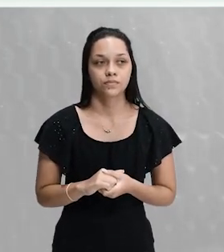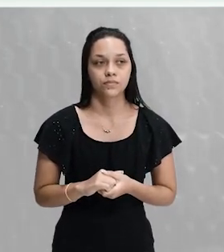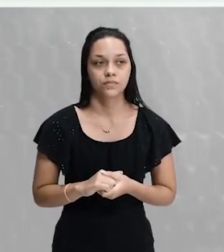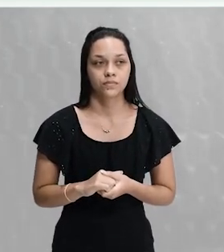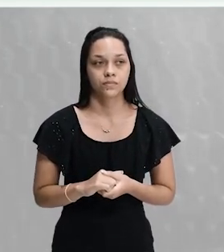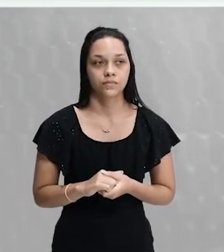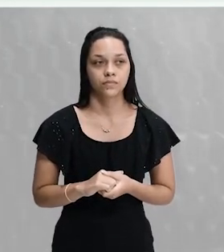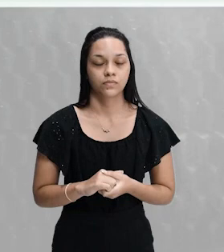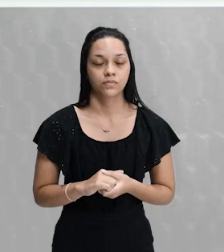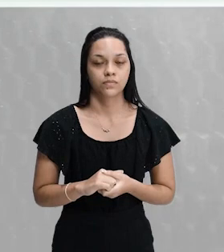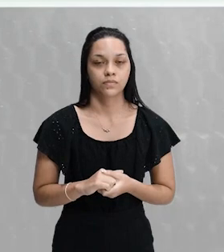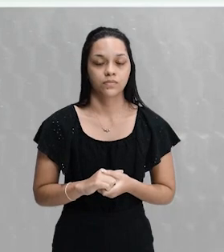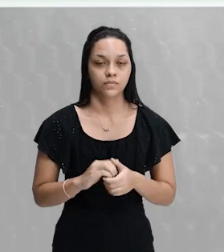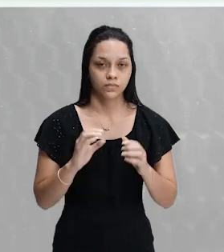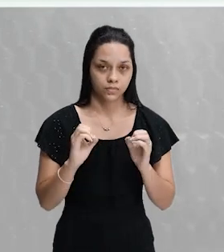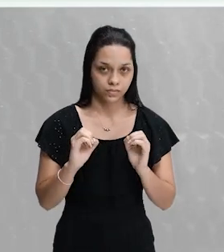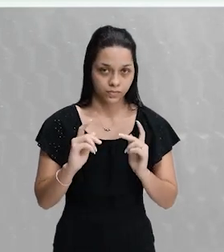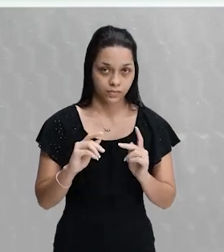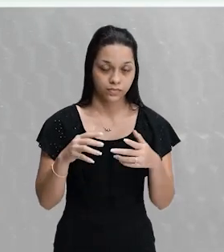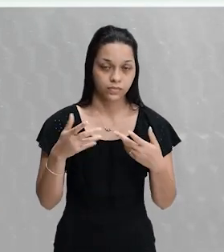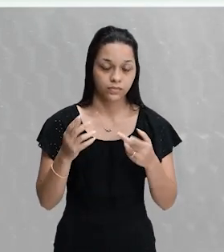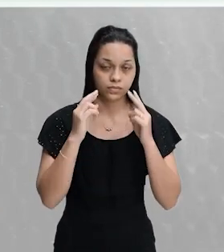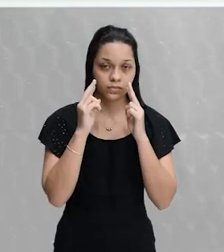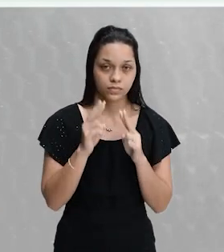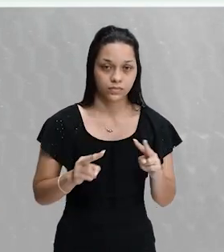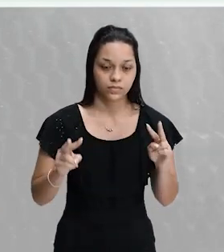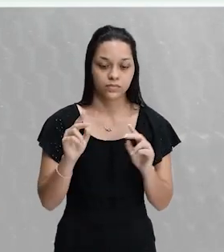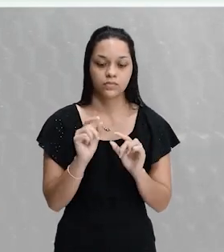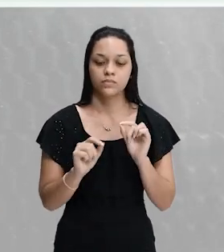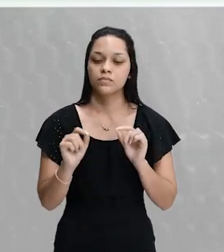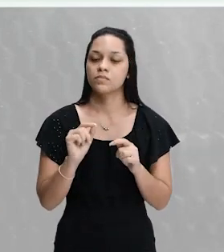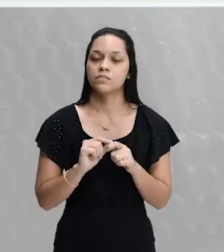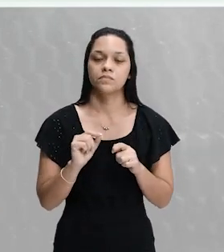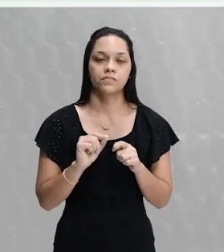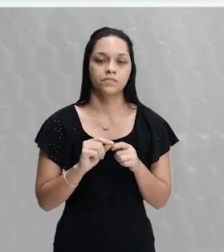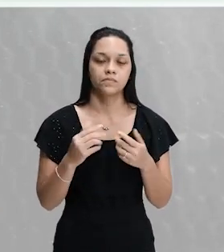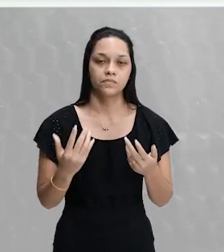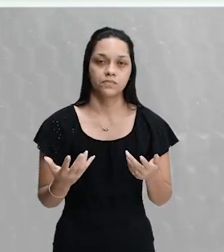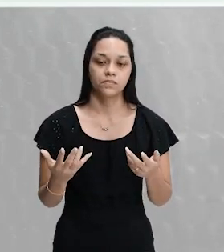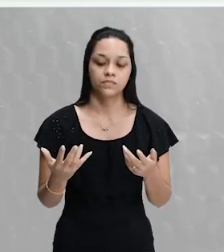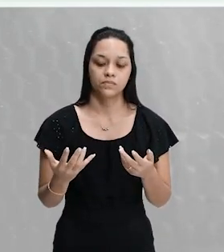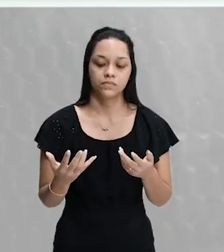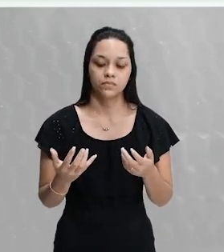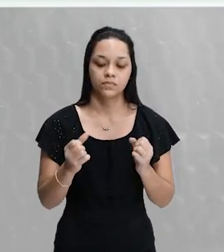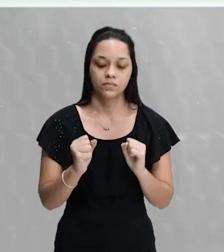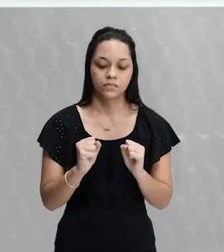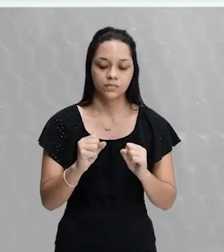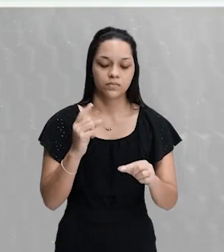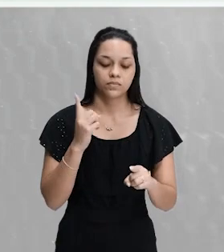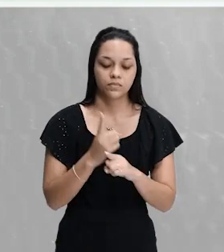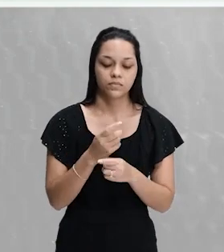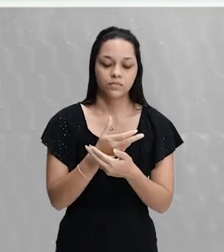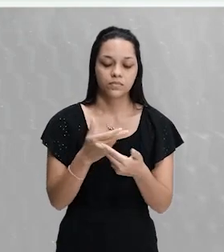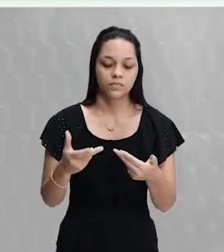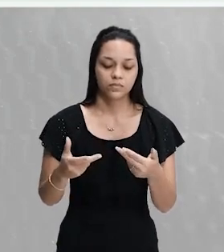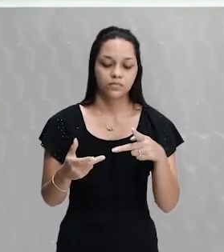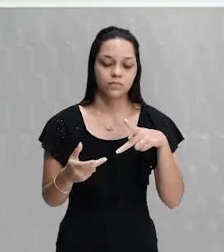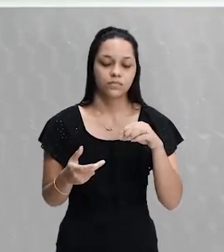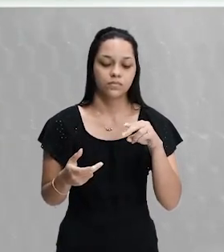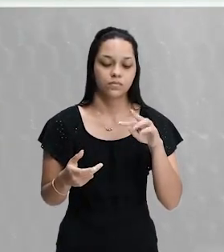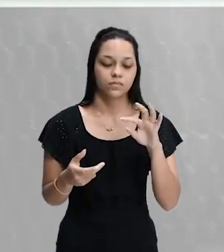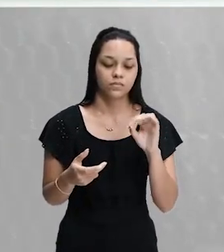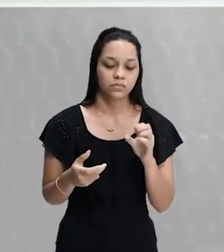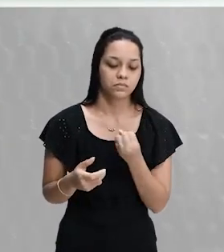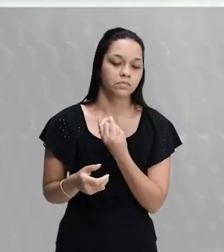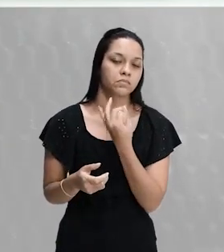5. Ok, turma. Então, veja bem, o que nós vamos fazer aqui? Logicamente, a gente poderia encontrar muitos mais pontos,